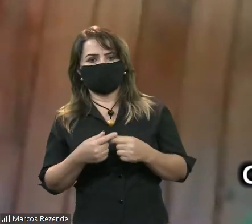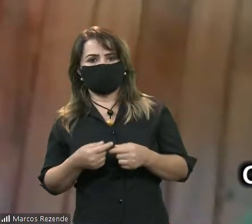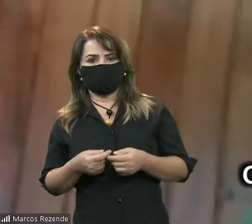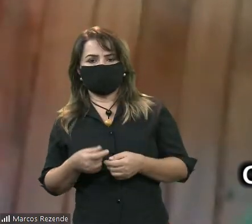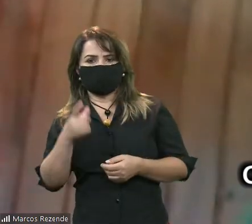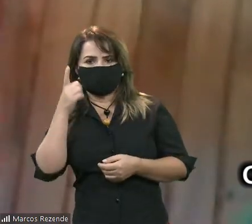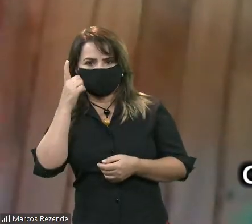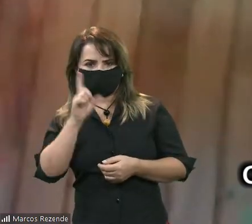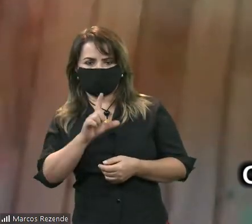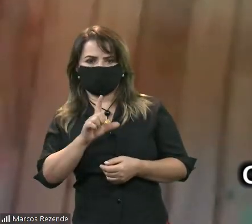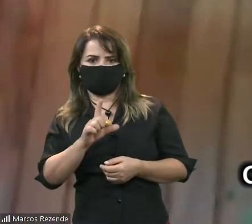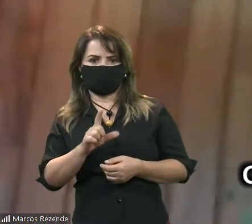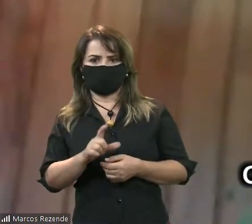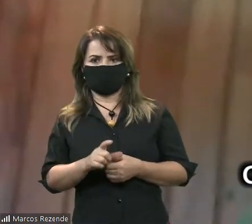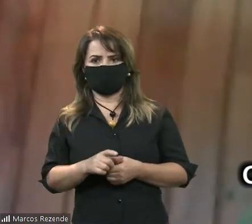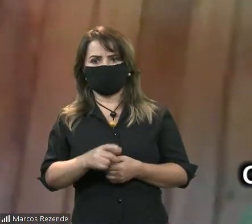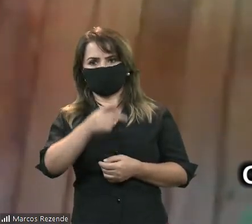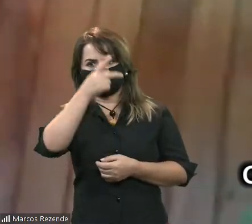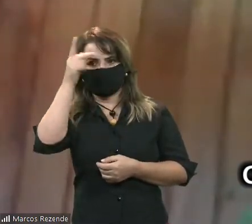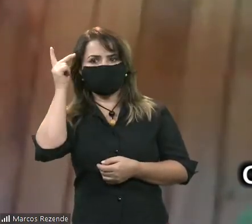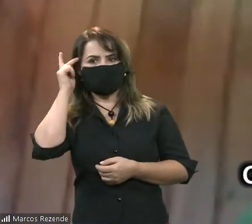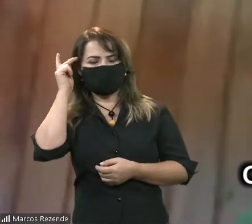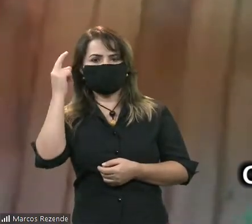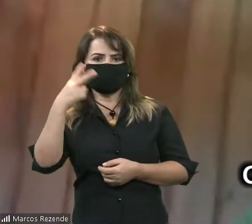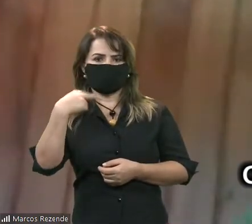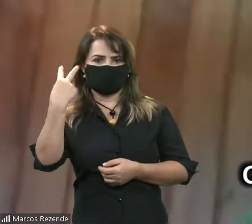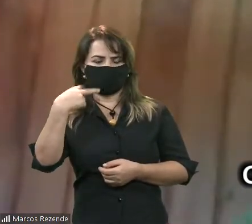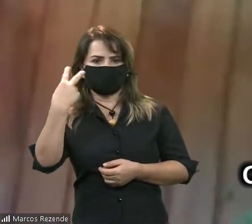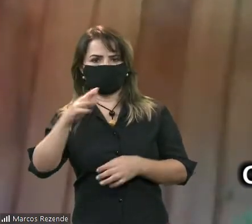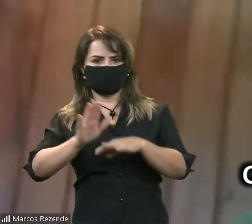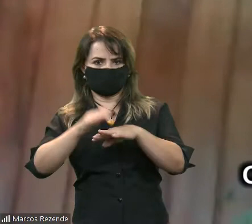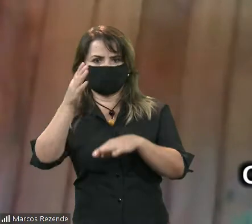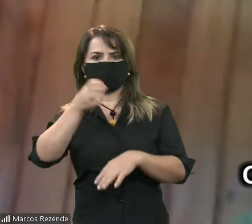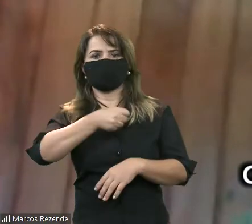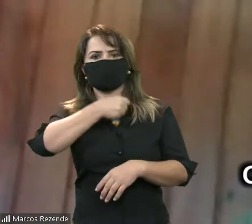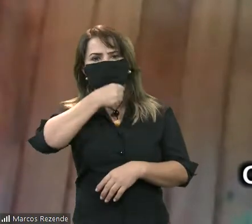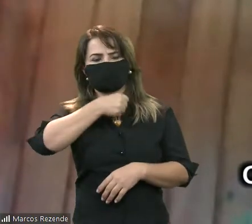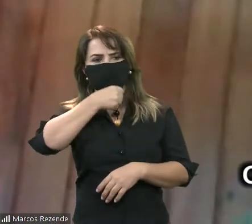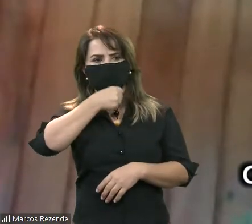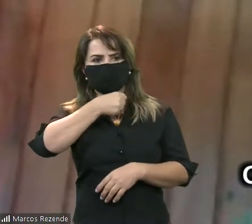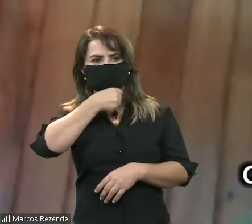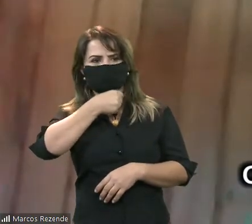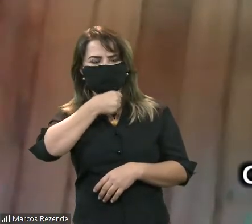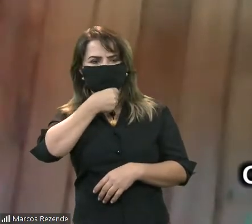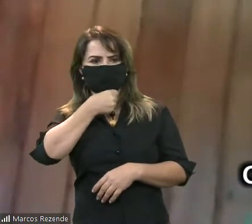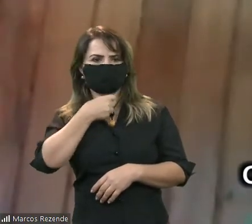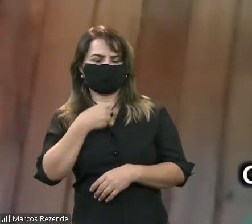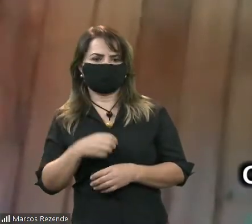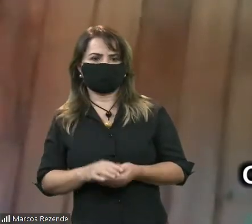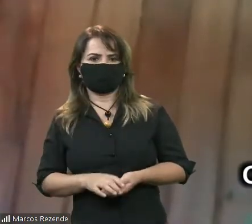considerado eleito, entre eles, o vereador mais idoso, dentre